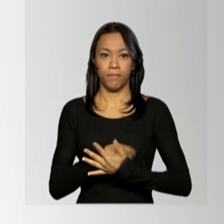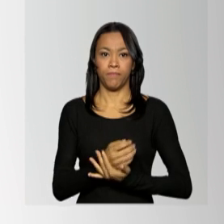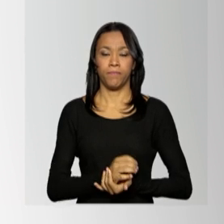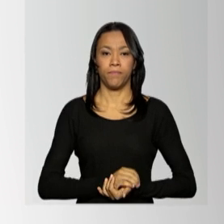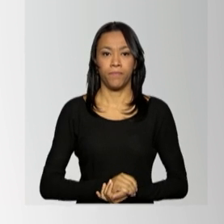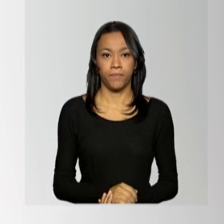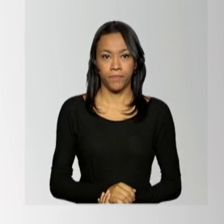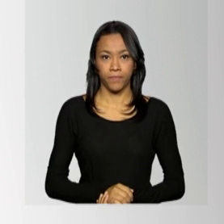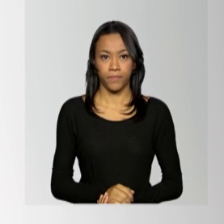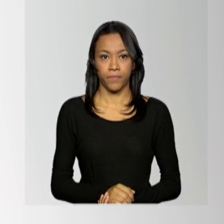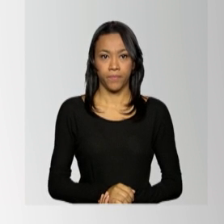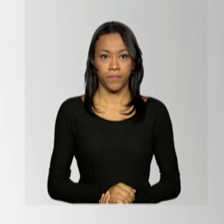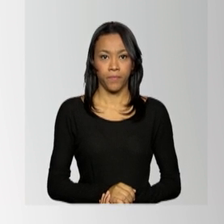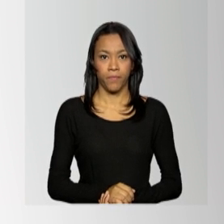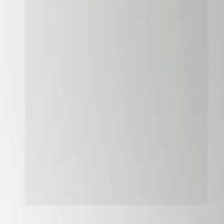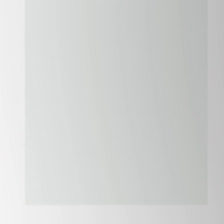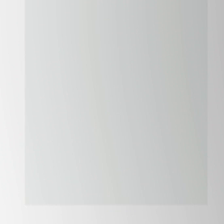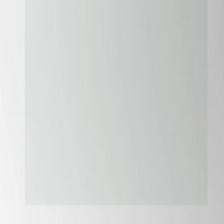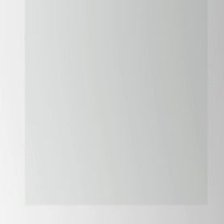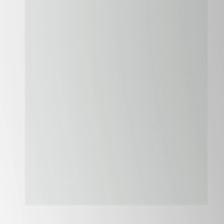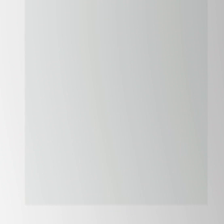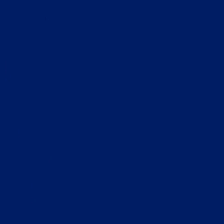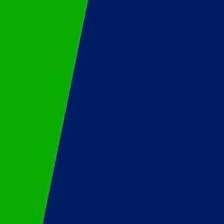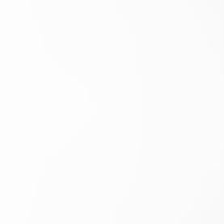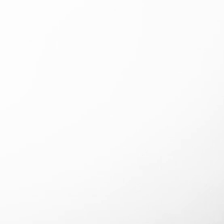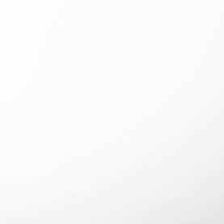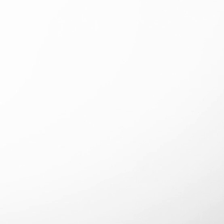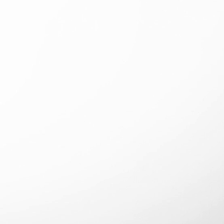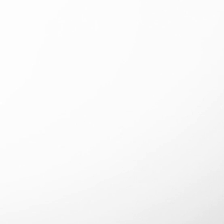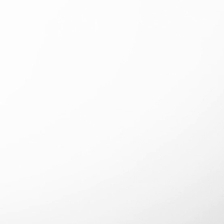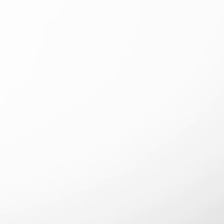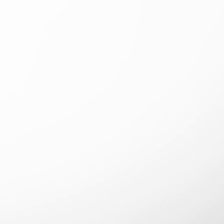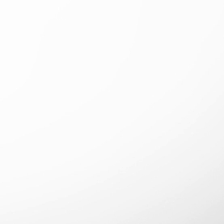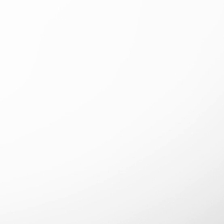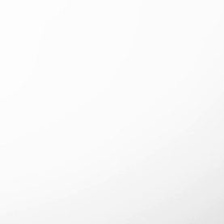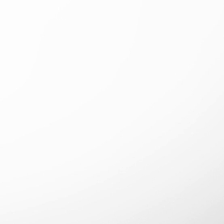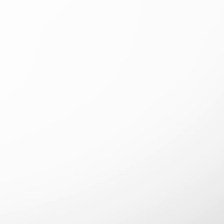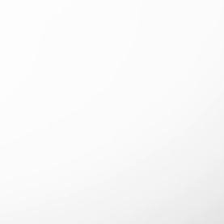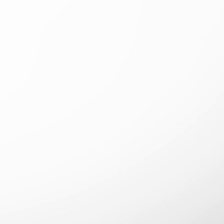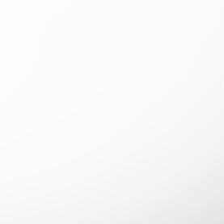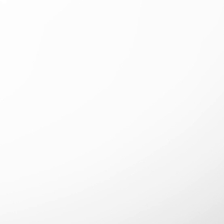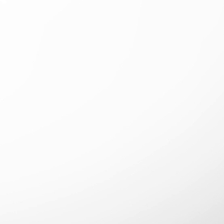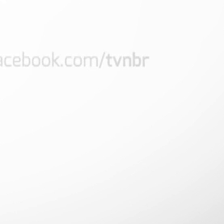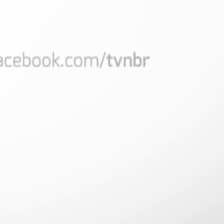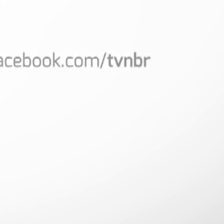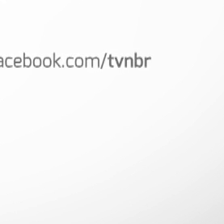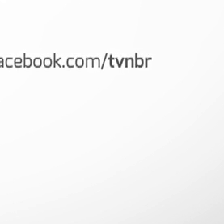www.mda.gov.br.